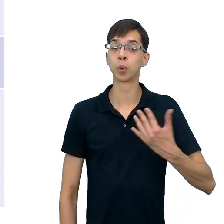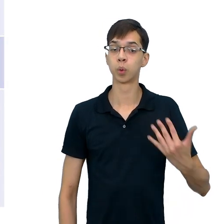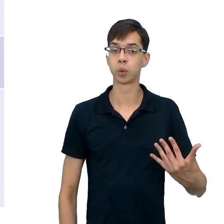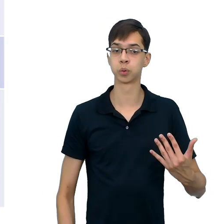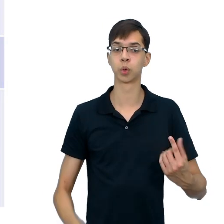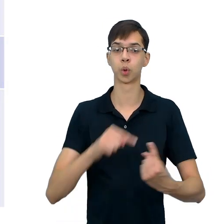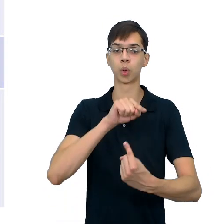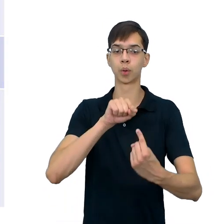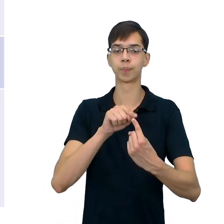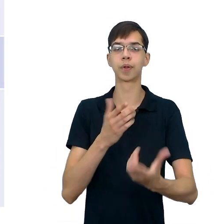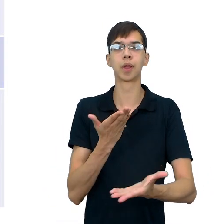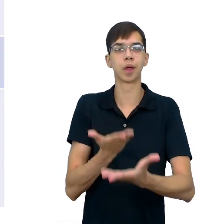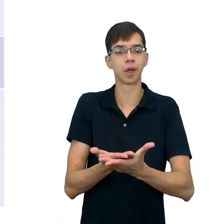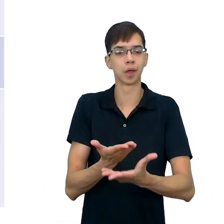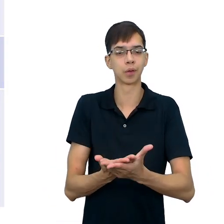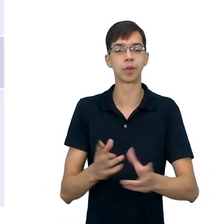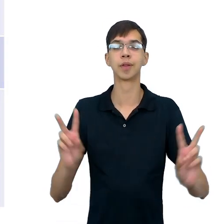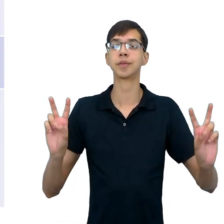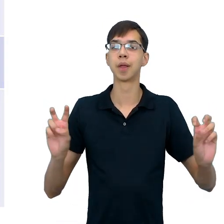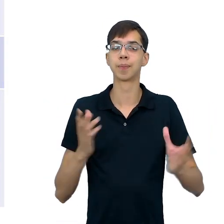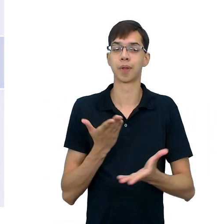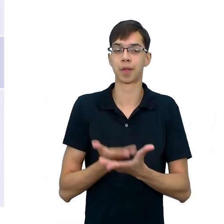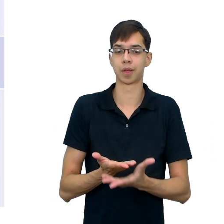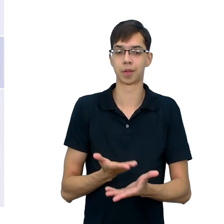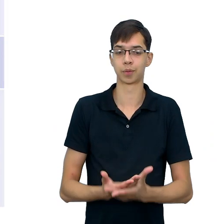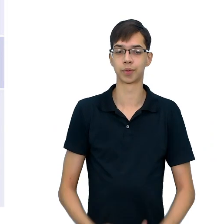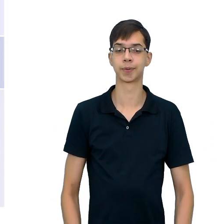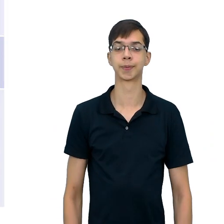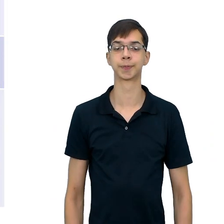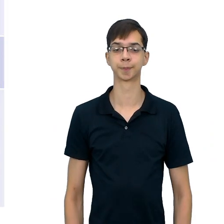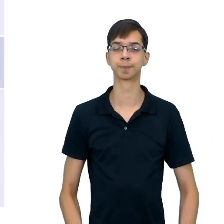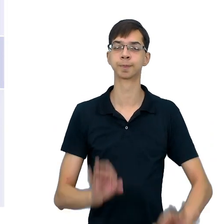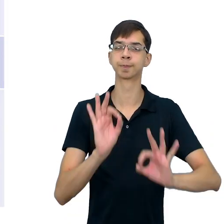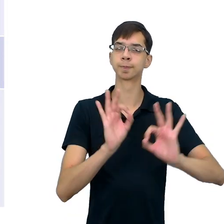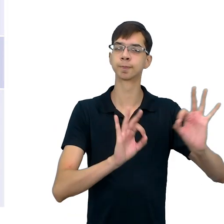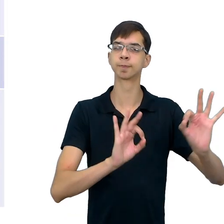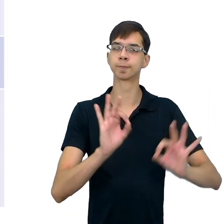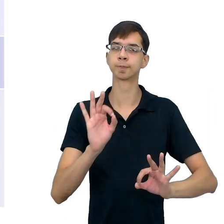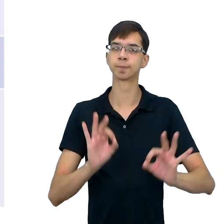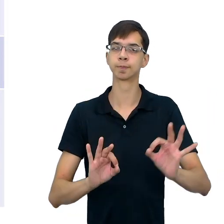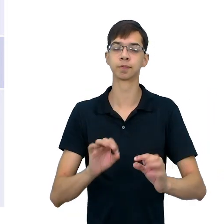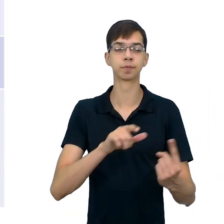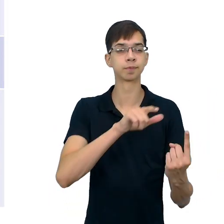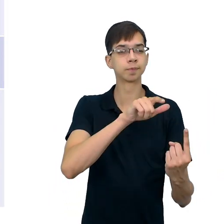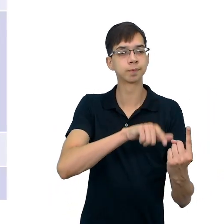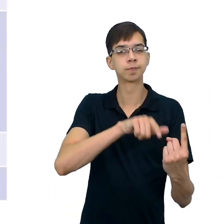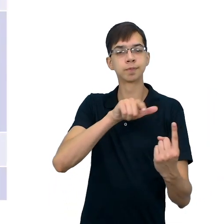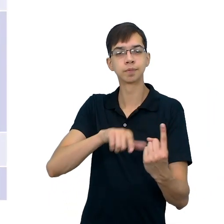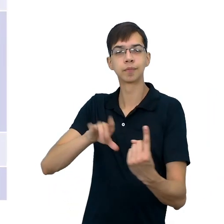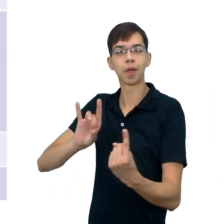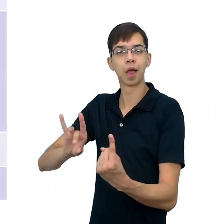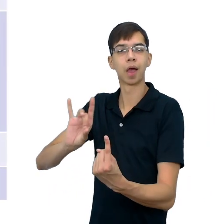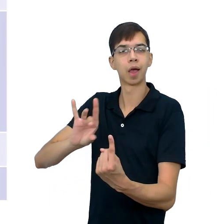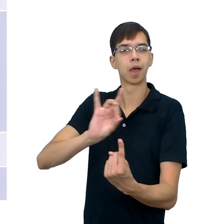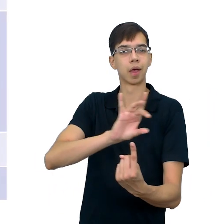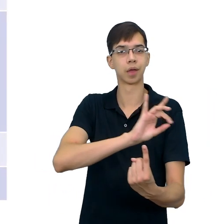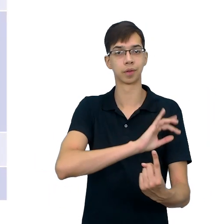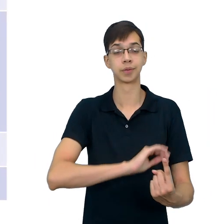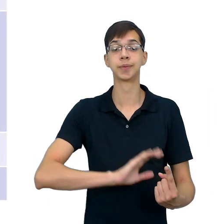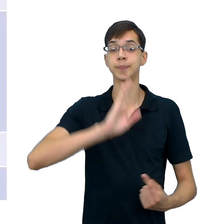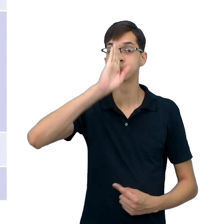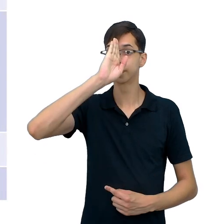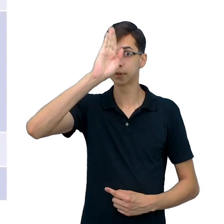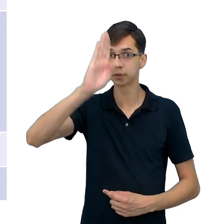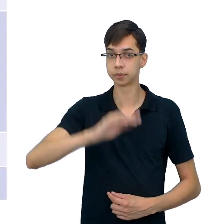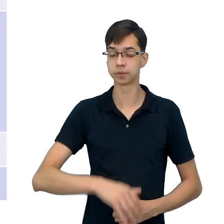da aula, o tema das aulas, a personalização. Então, aí são elementos fundamentais. Depois